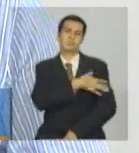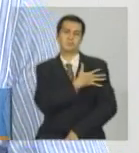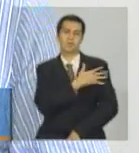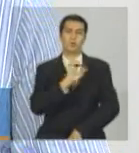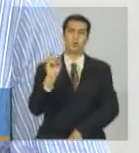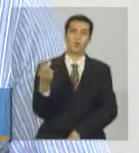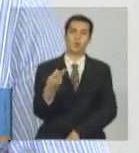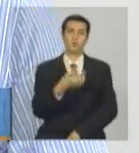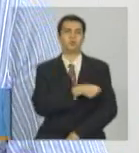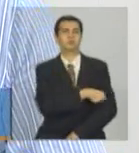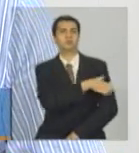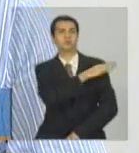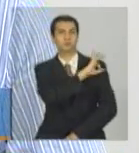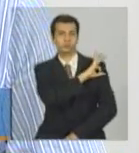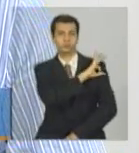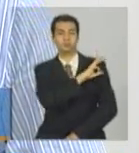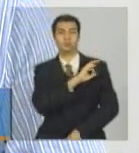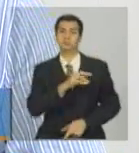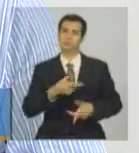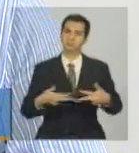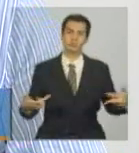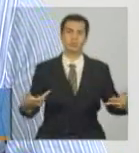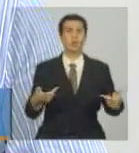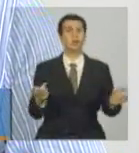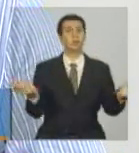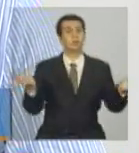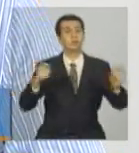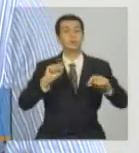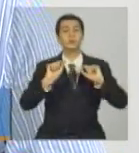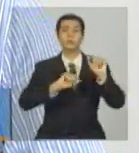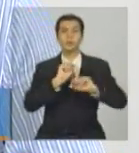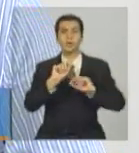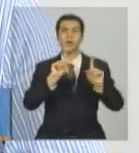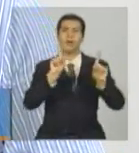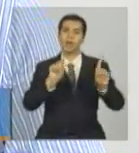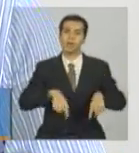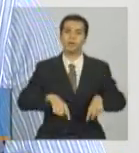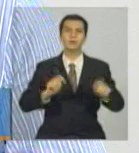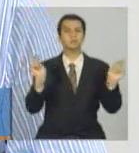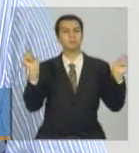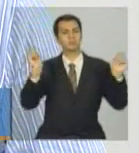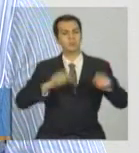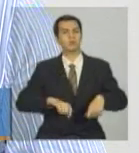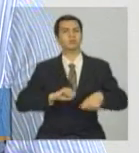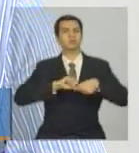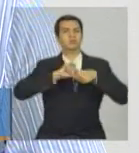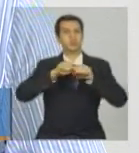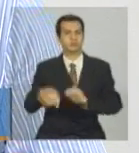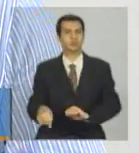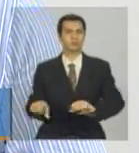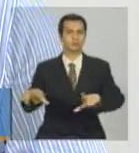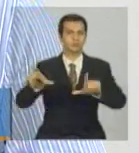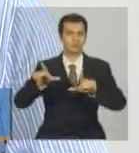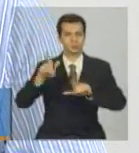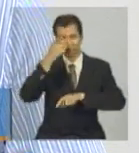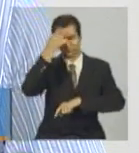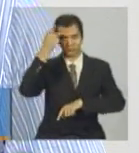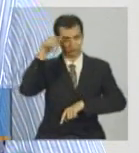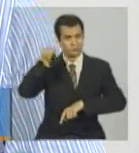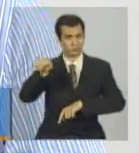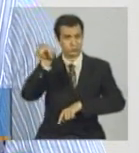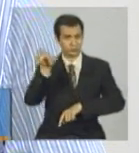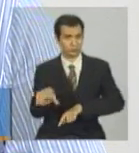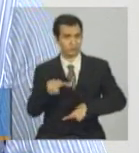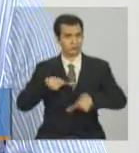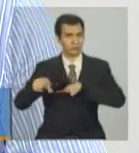que tem sempre o propósito de fazer a inserção, de abrir uma possibilidade de formação para esse trabalhador que precisa